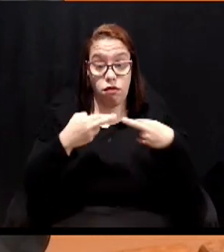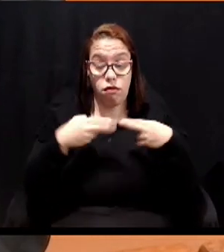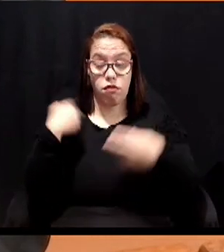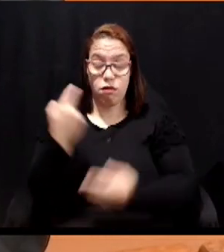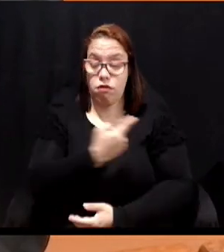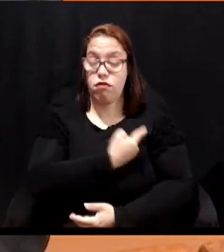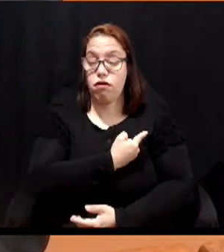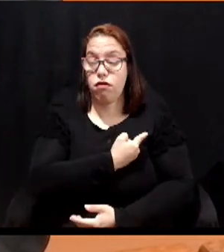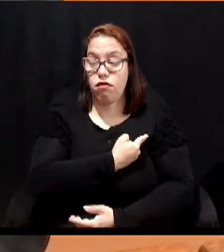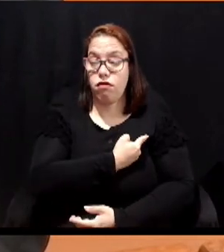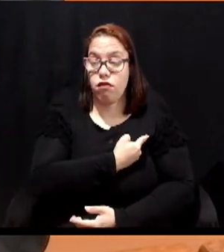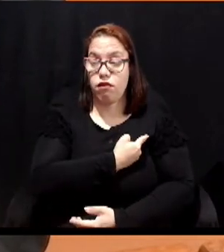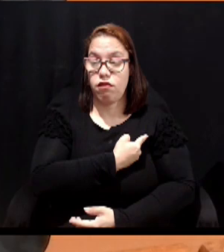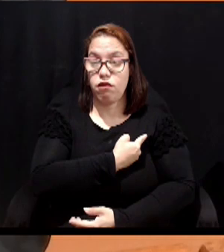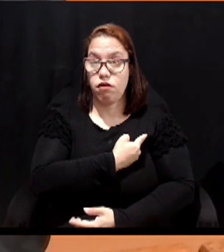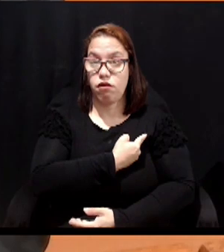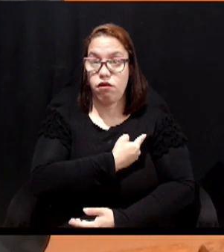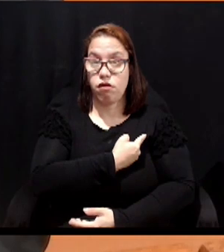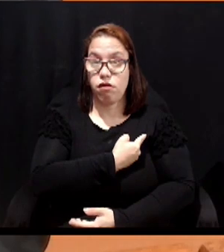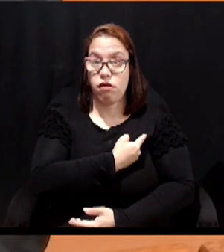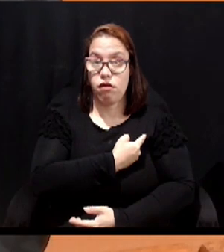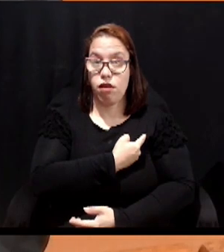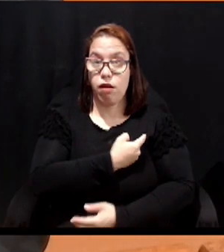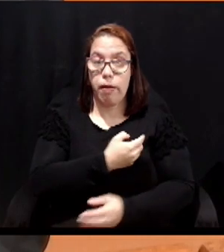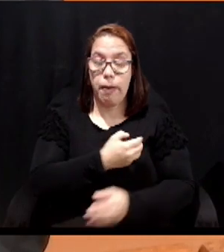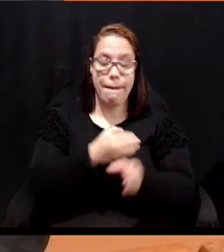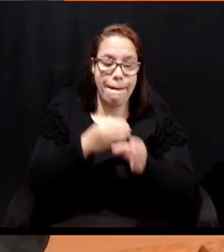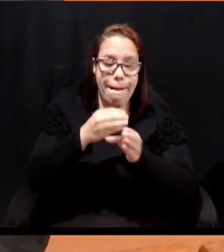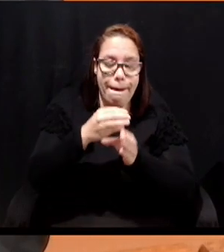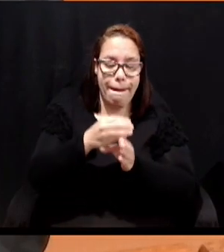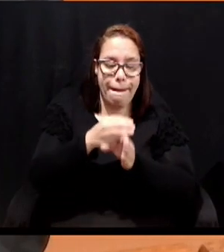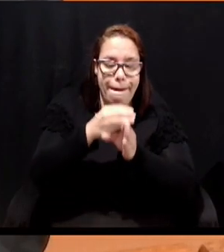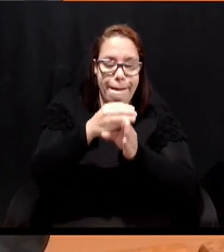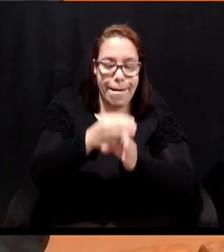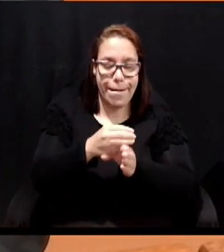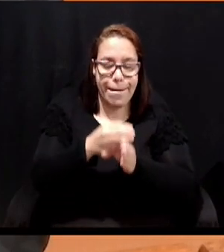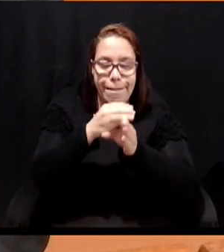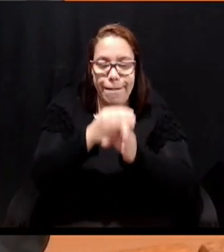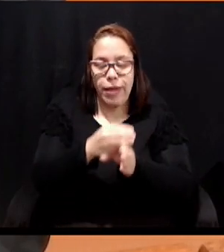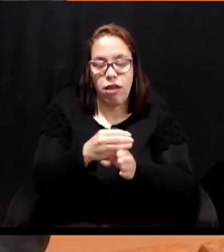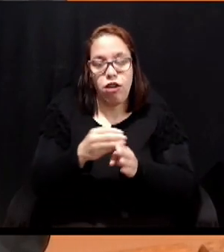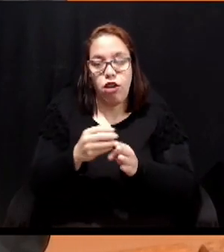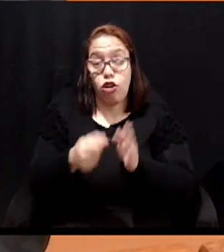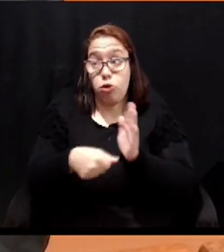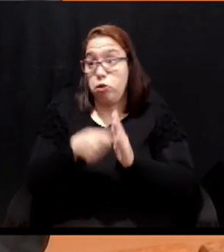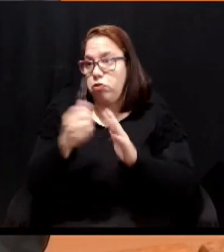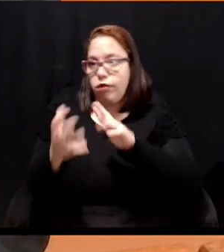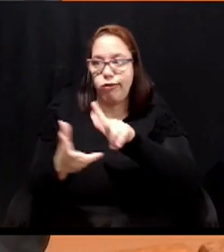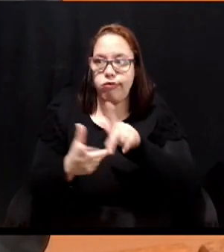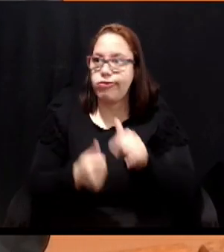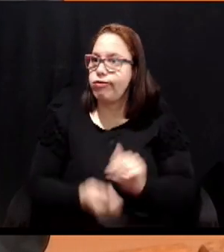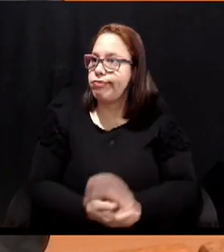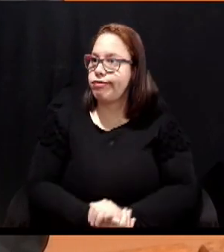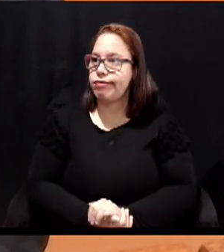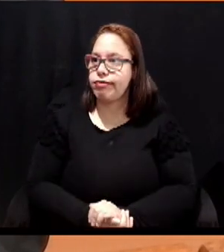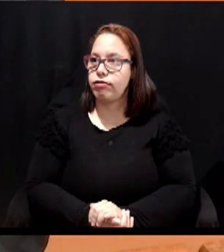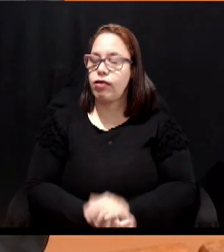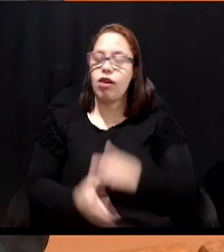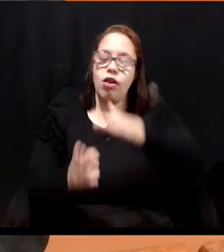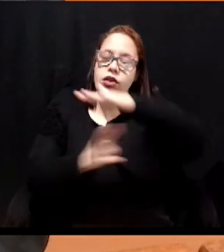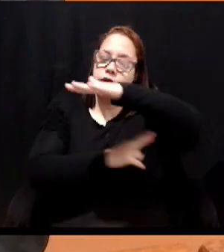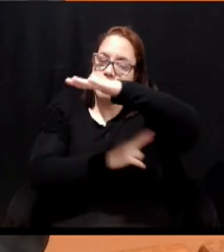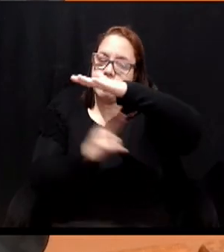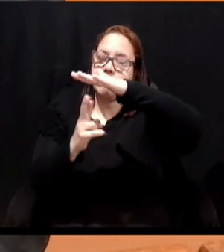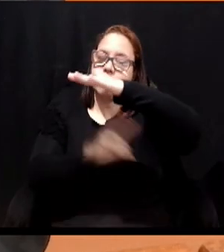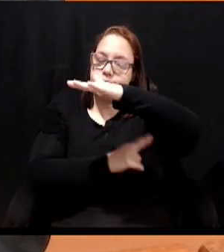a carga, né? Mas é um aeroporto de primeiro mundo, né? E também as rodovias que nos cercam aqui,